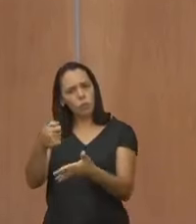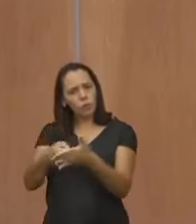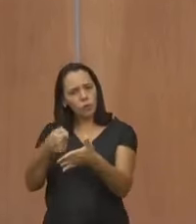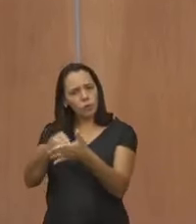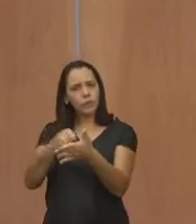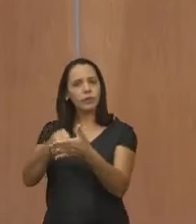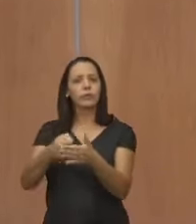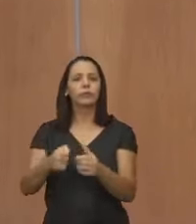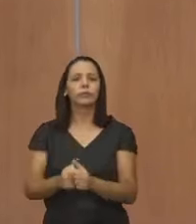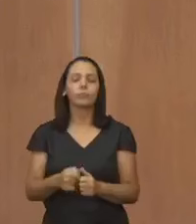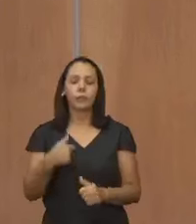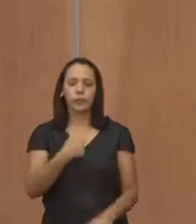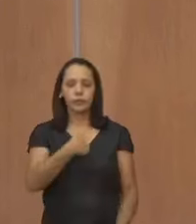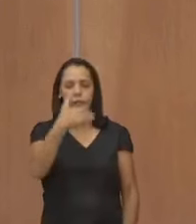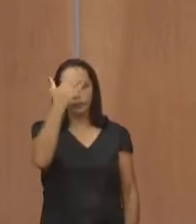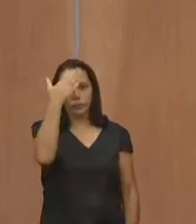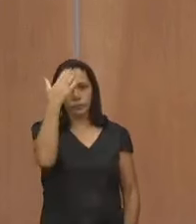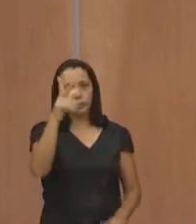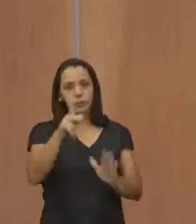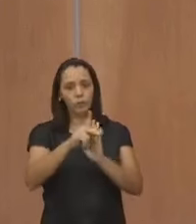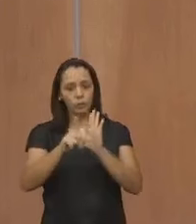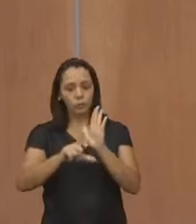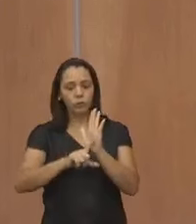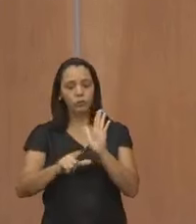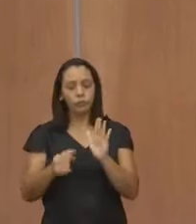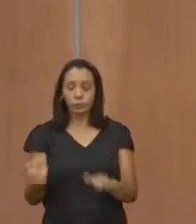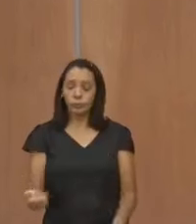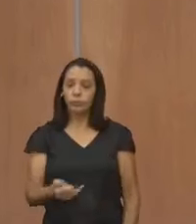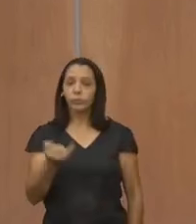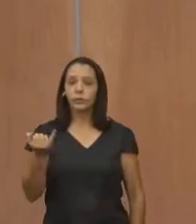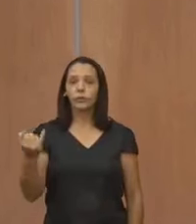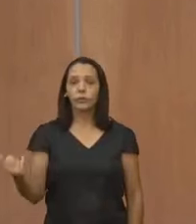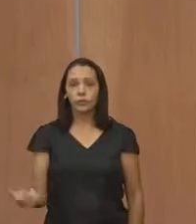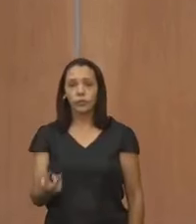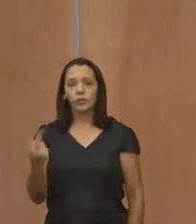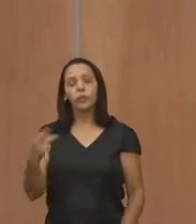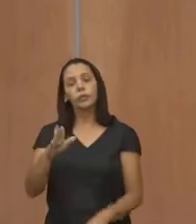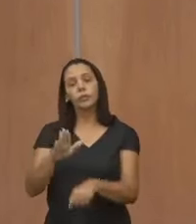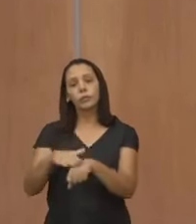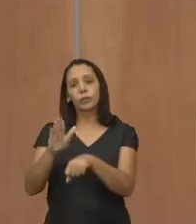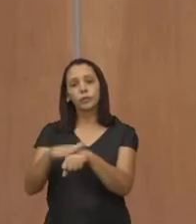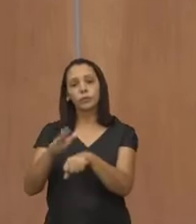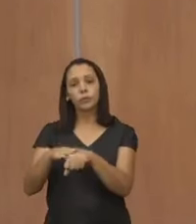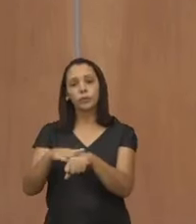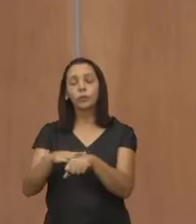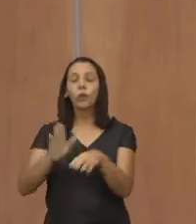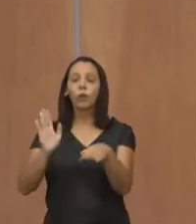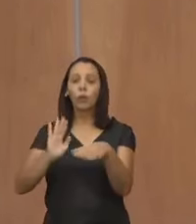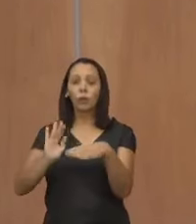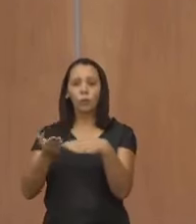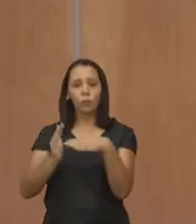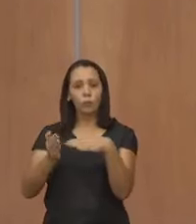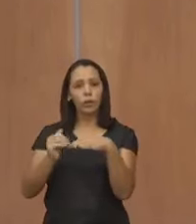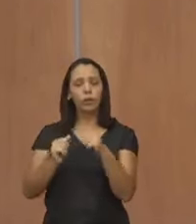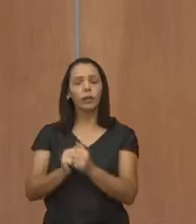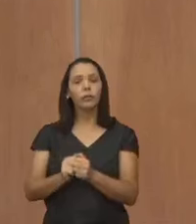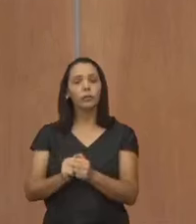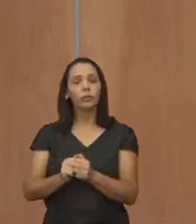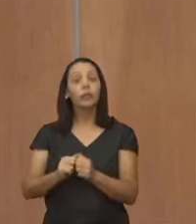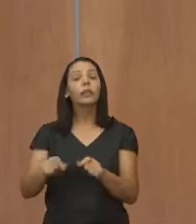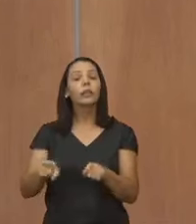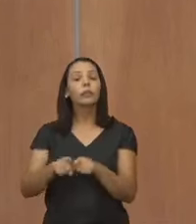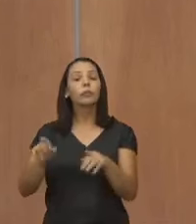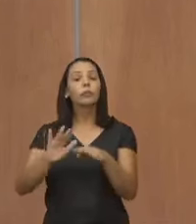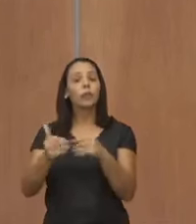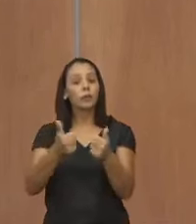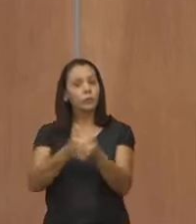E a gente sabe o quanto que é um projeto importante, que vai valorizar ainda mais Veraneio IJAL, Veraneio Irajá